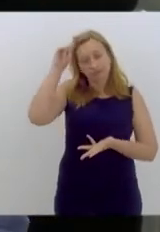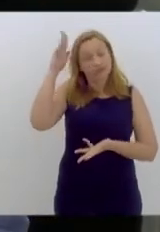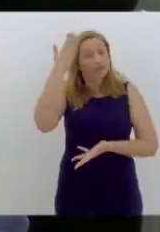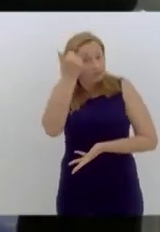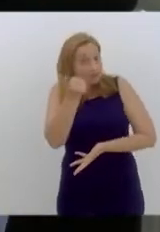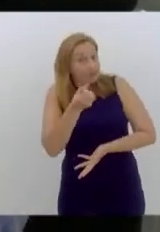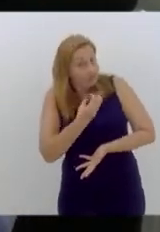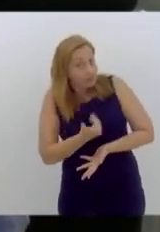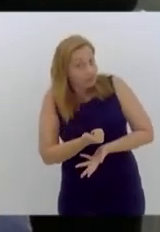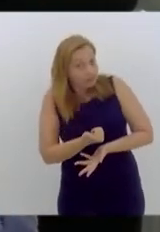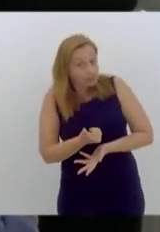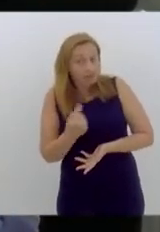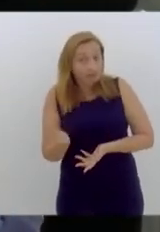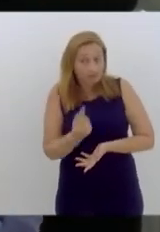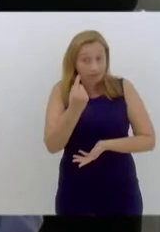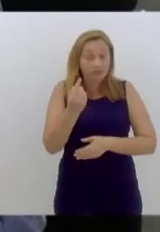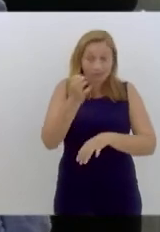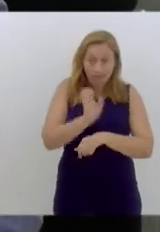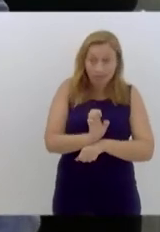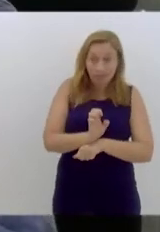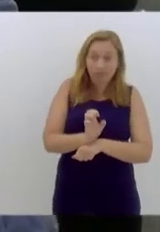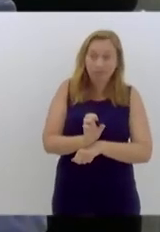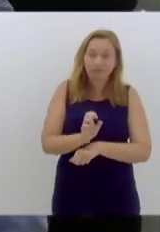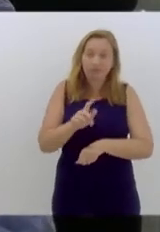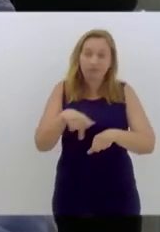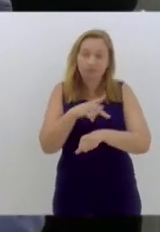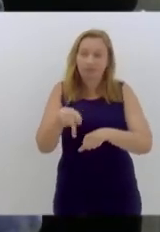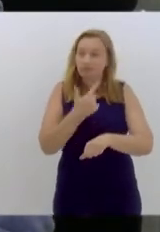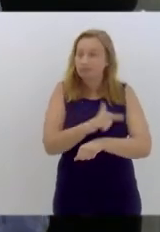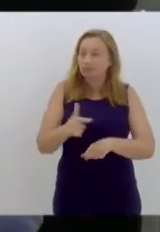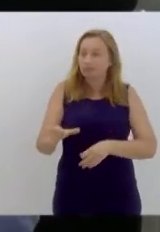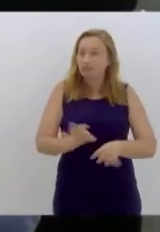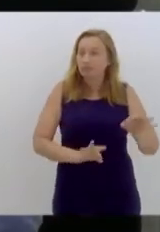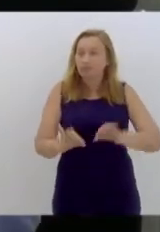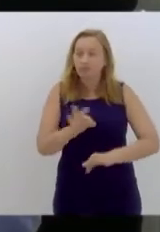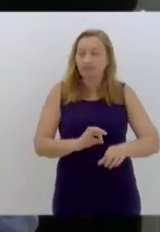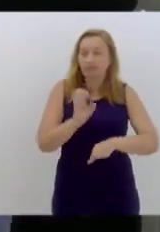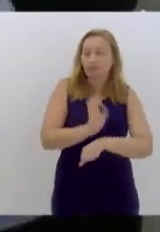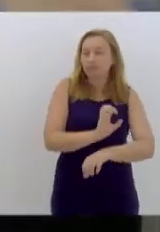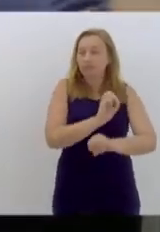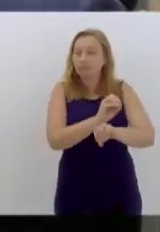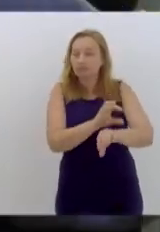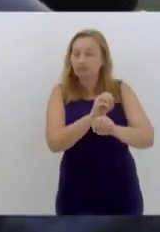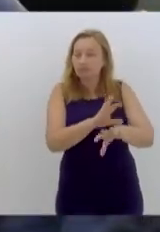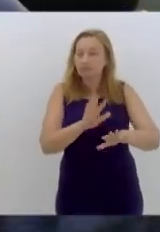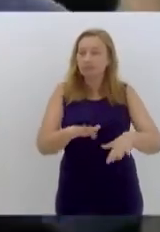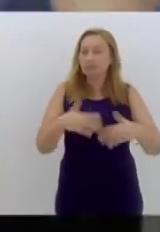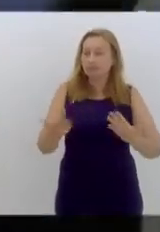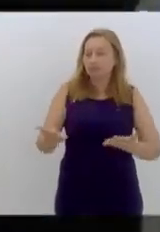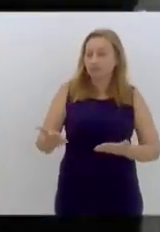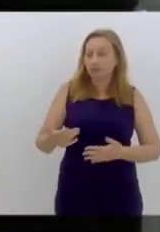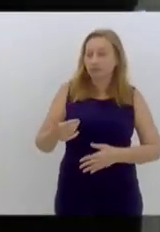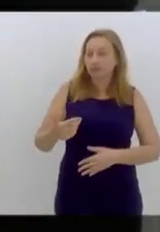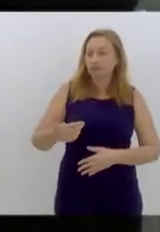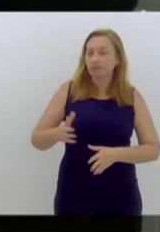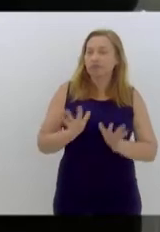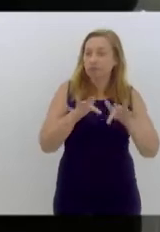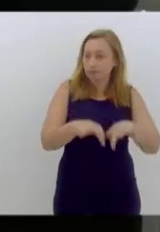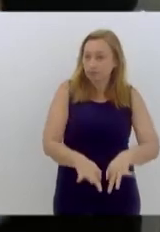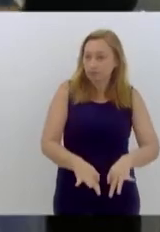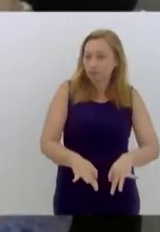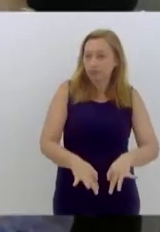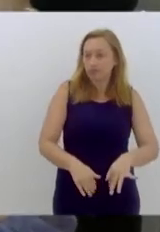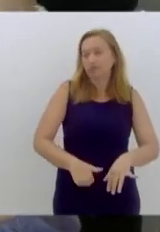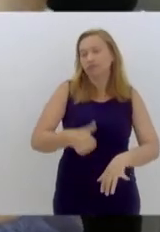bem disso, o único estado do país que não tem o seu plano estadual de educação, quando nós já vamos ter o término do